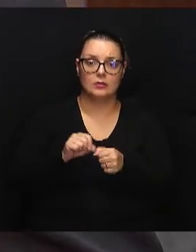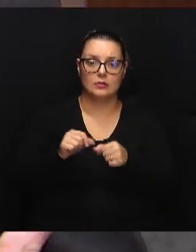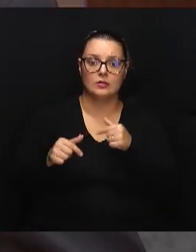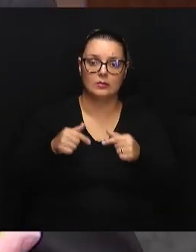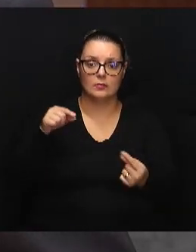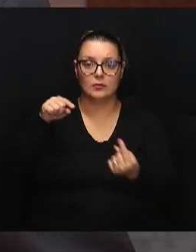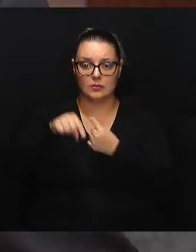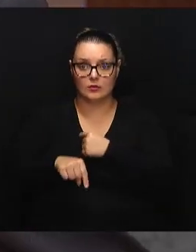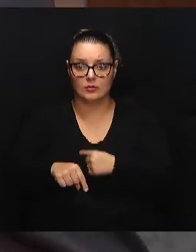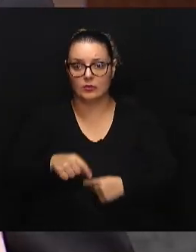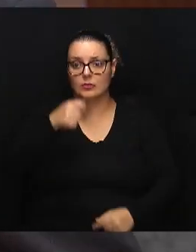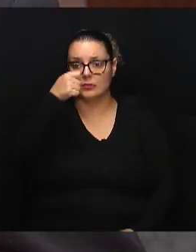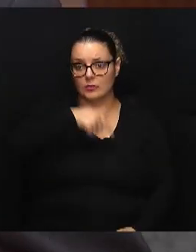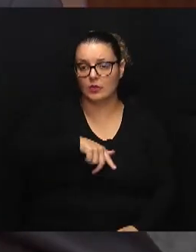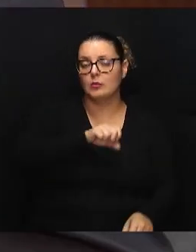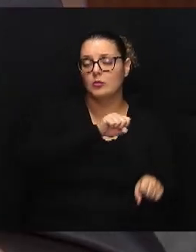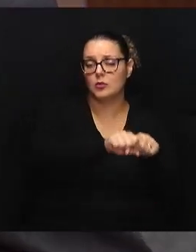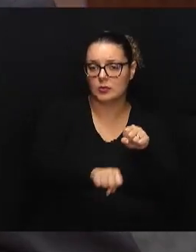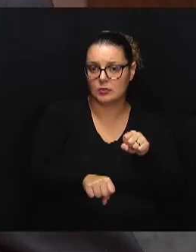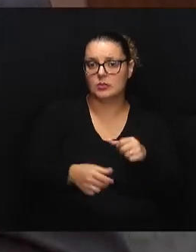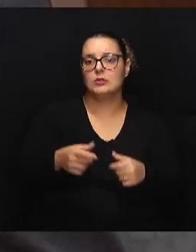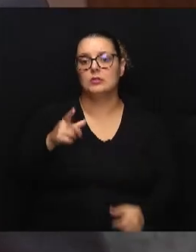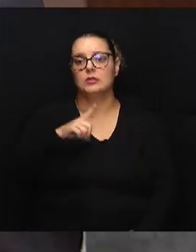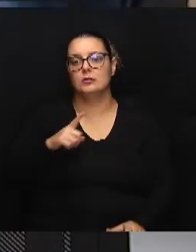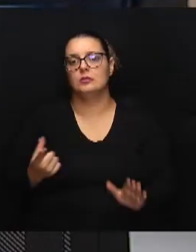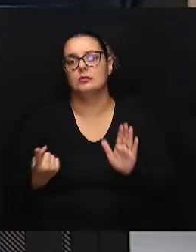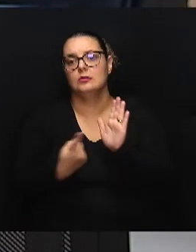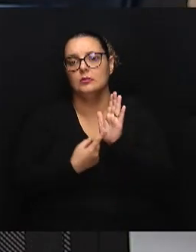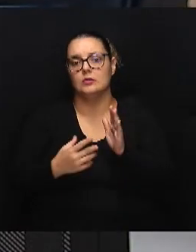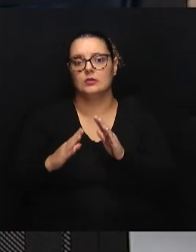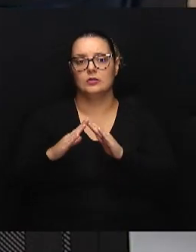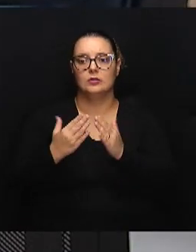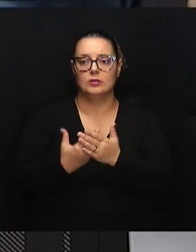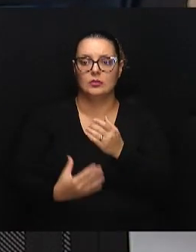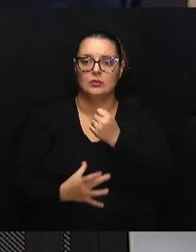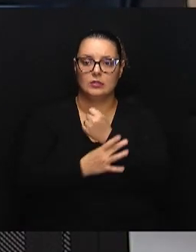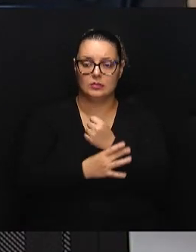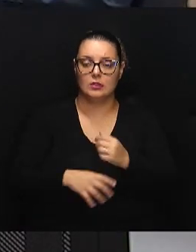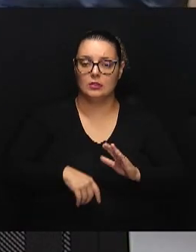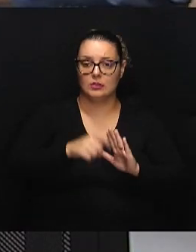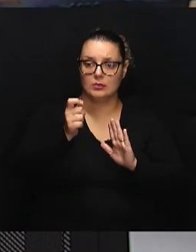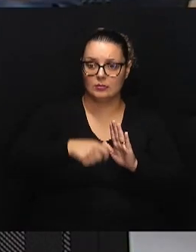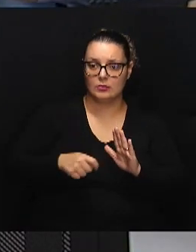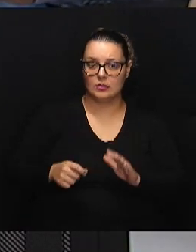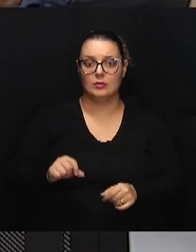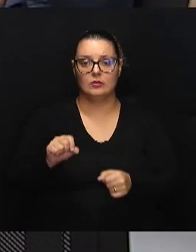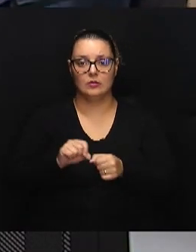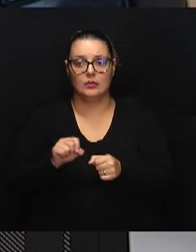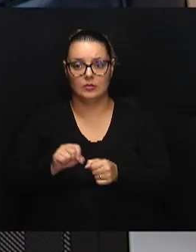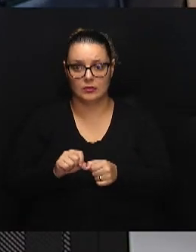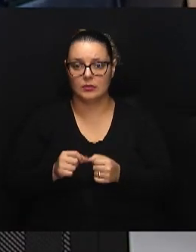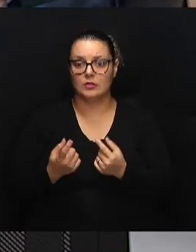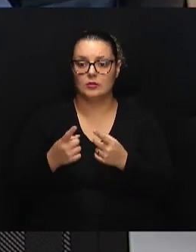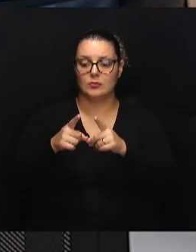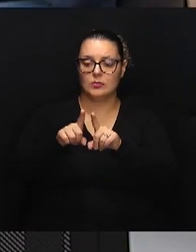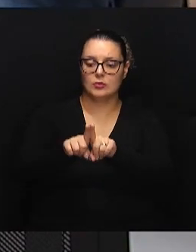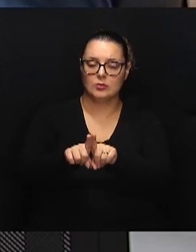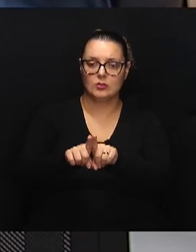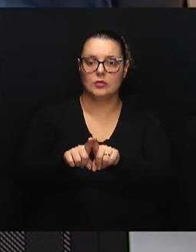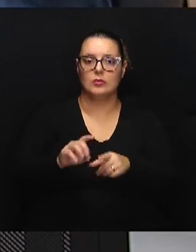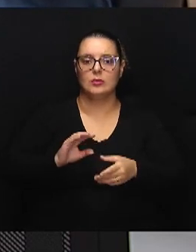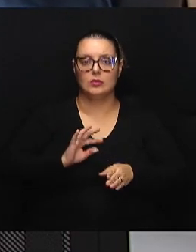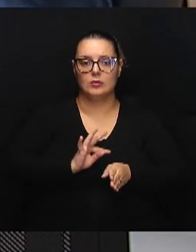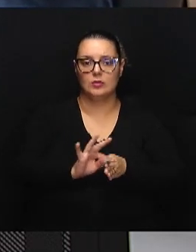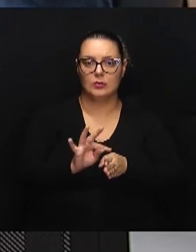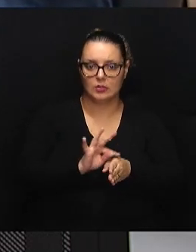contra o abuso sexual infantil terão esse selo Escola Segura. As capacitações deverão ser realizadas em parceria com o Conselho